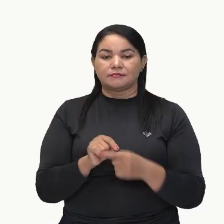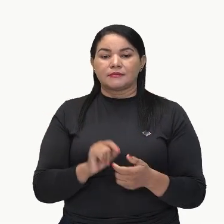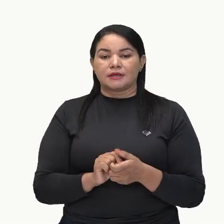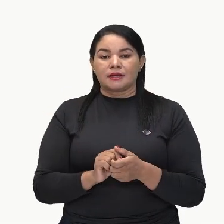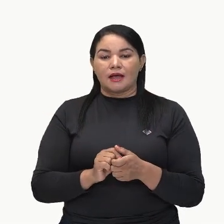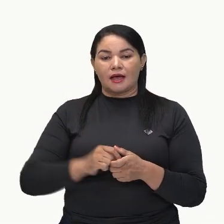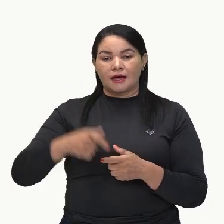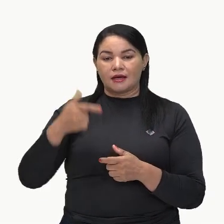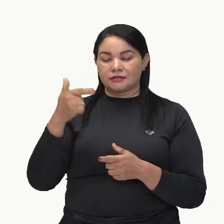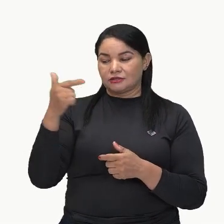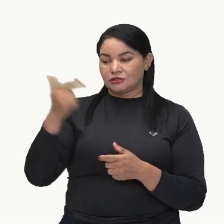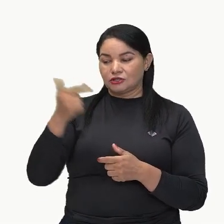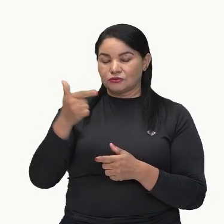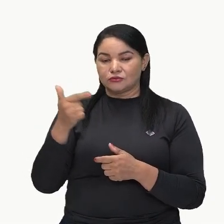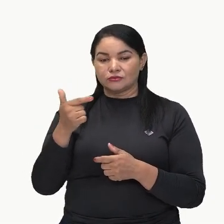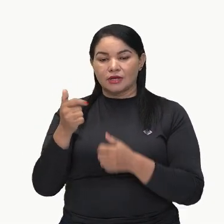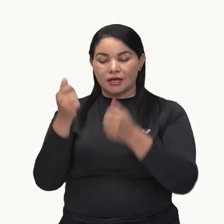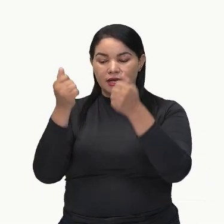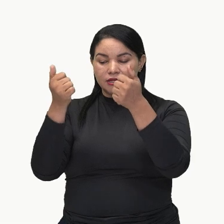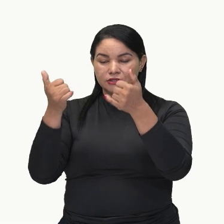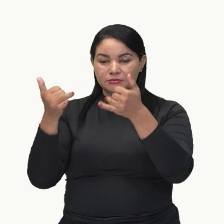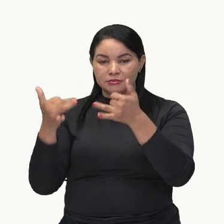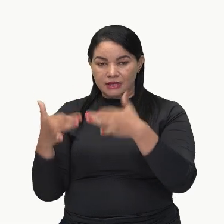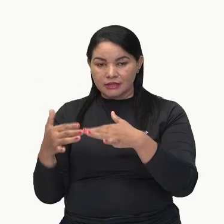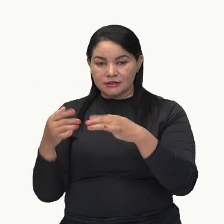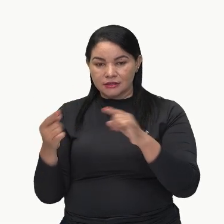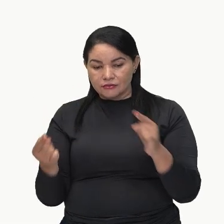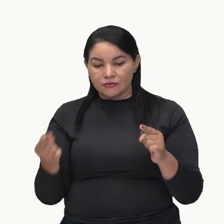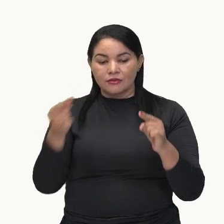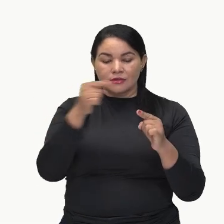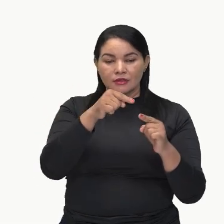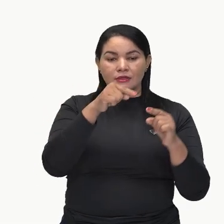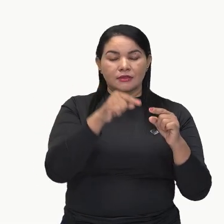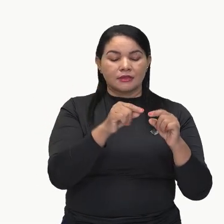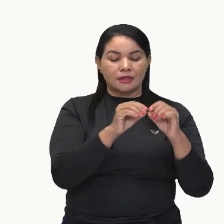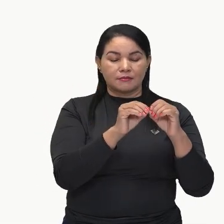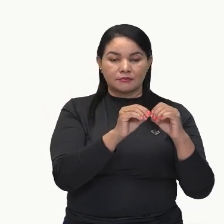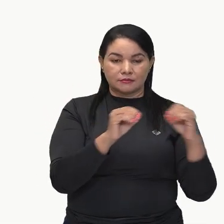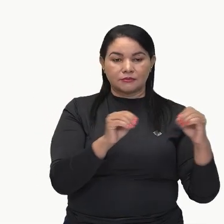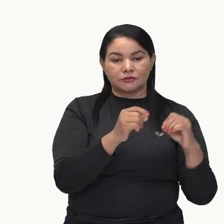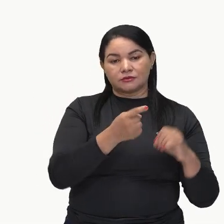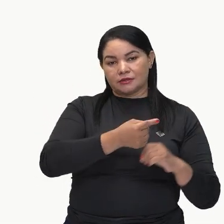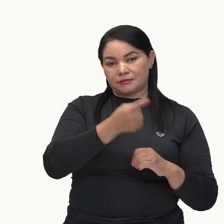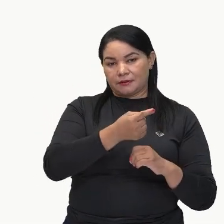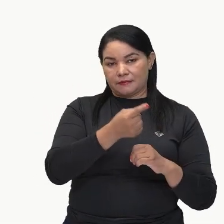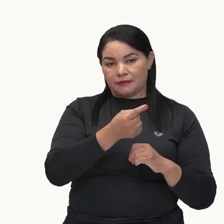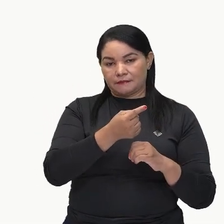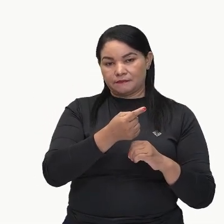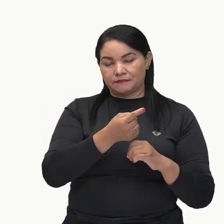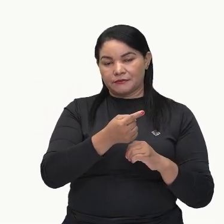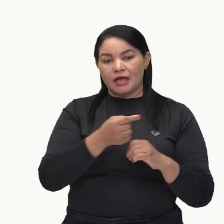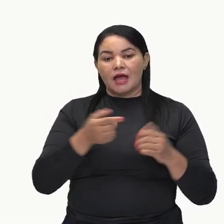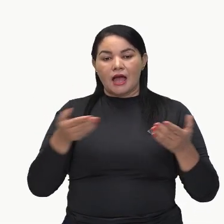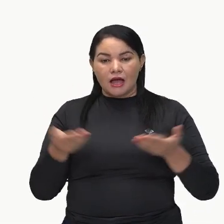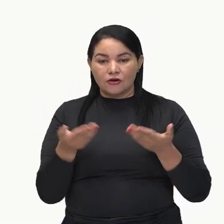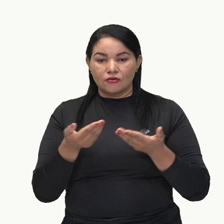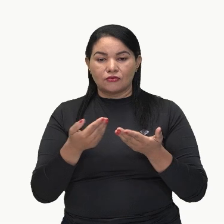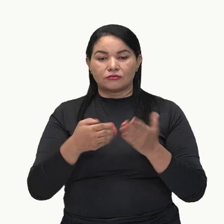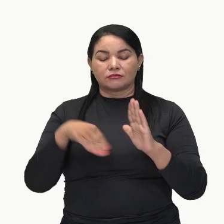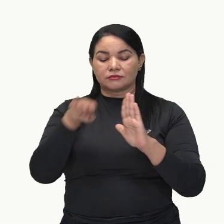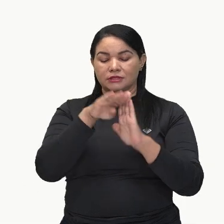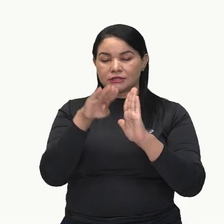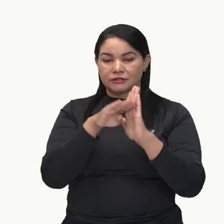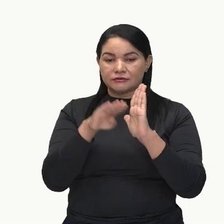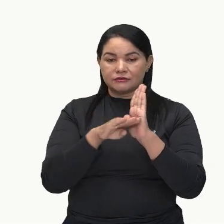oração é a explicação daquilo que foi expresso na primeira. E aí eu vou classificar a segunda como